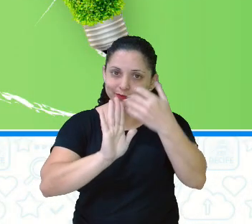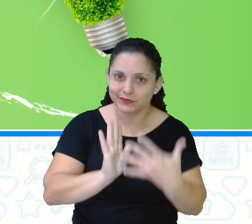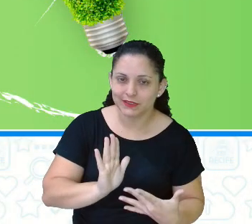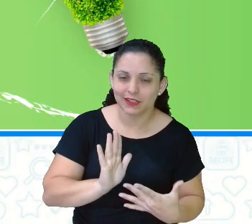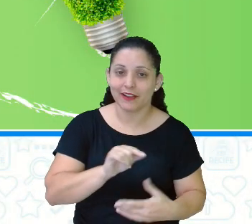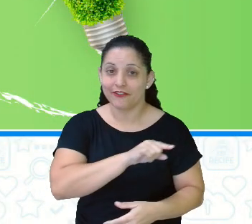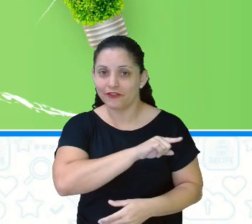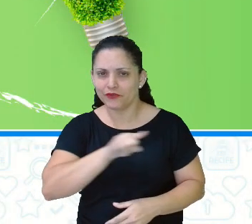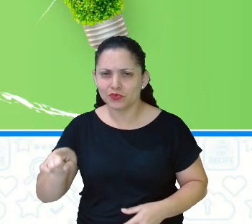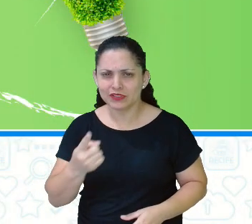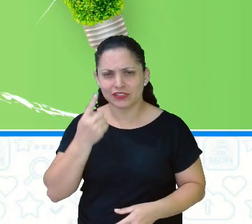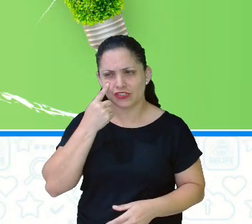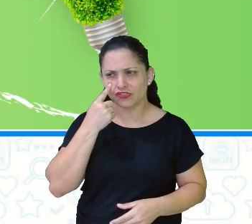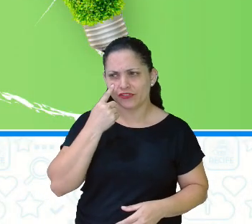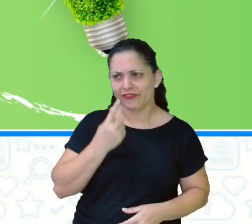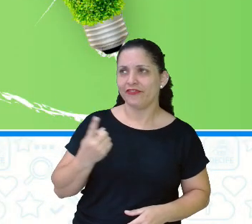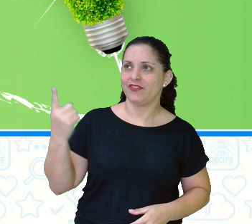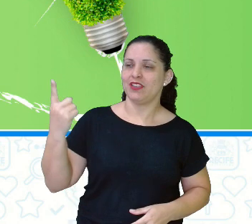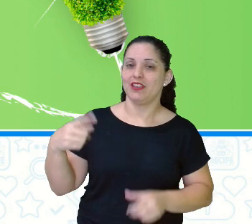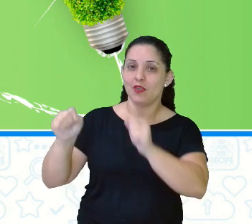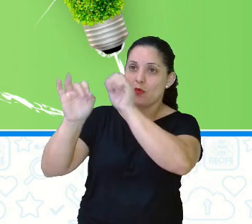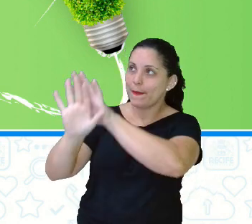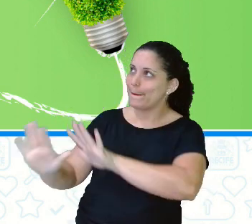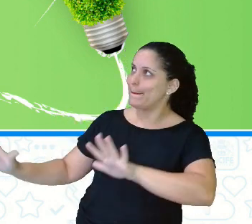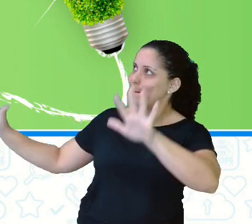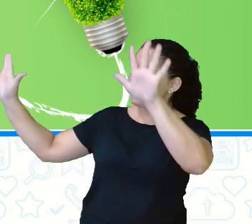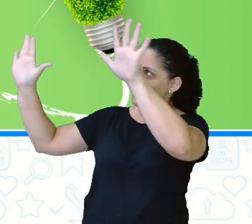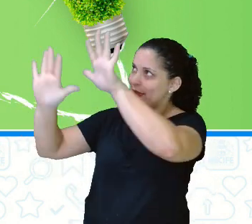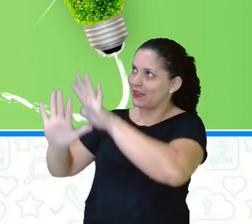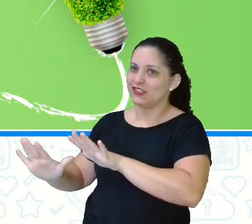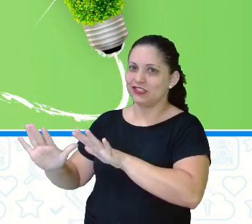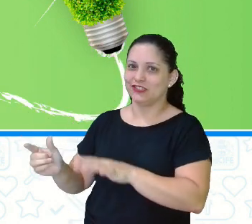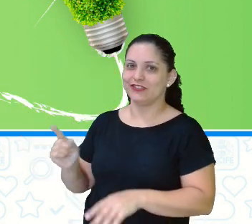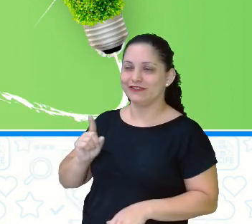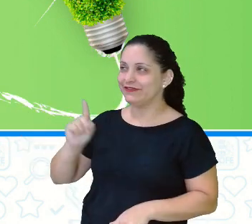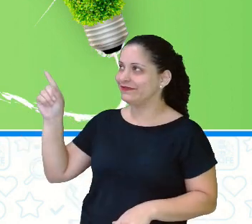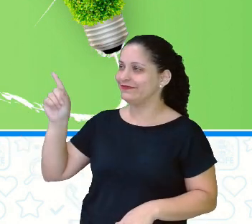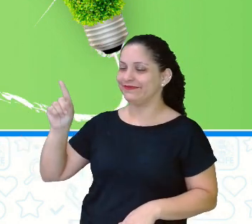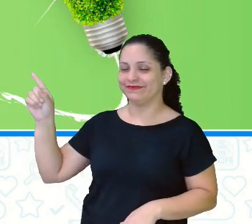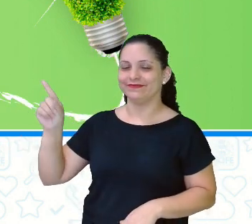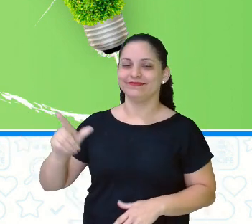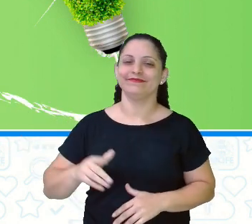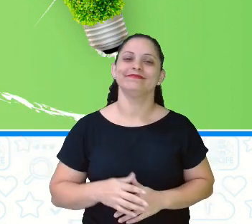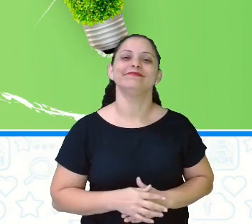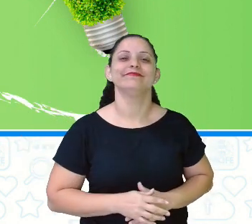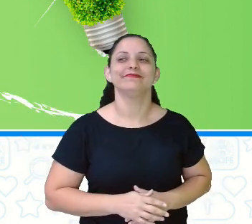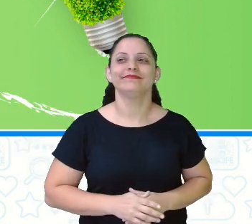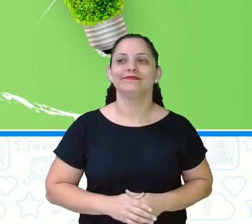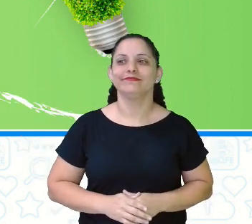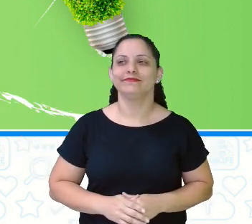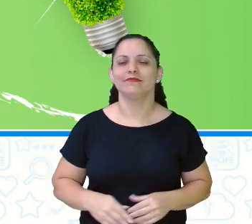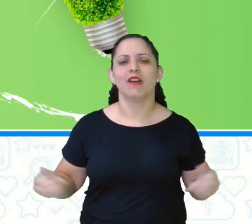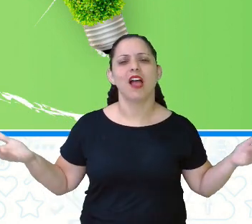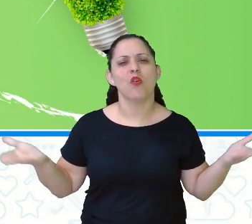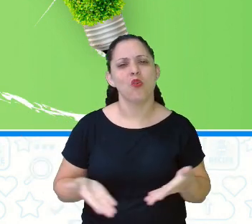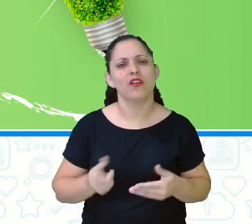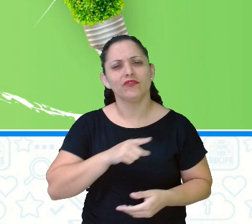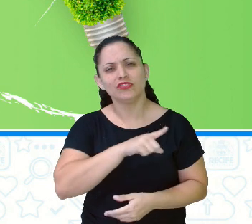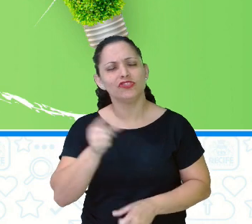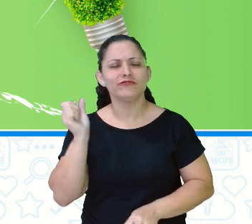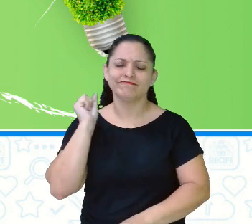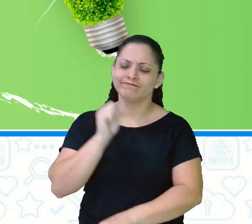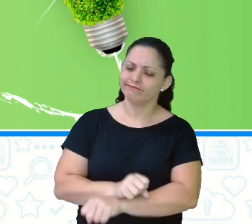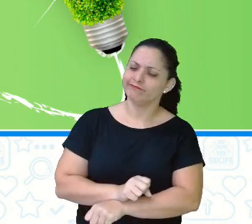quero que vocês observem algumas imagens que vai aparecer daqui a pouquinho para a gente. Analisa essas